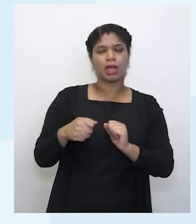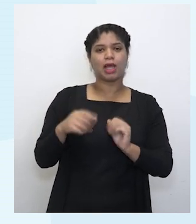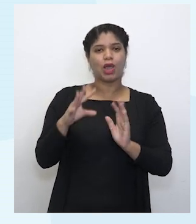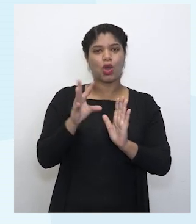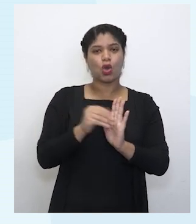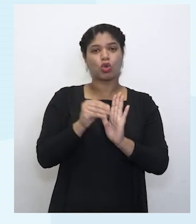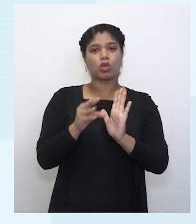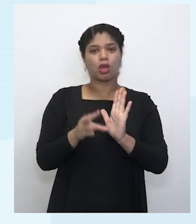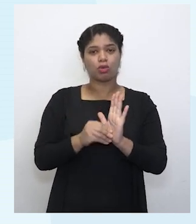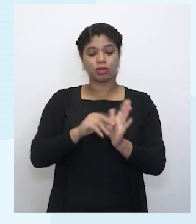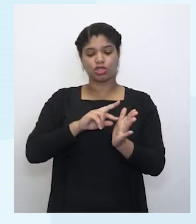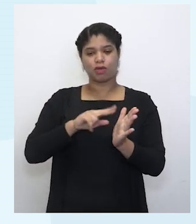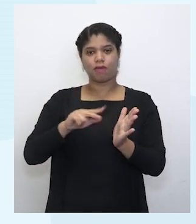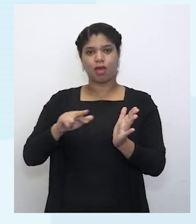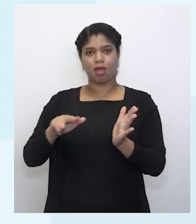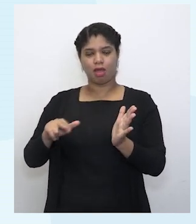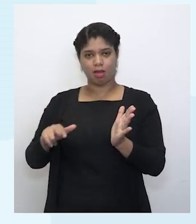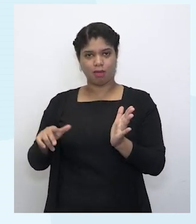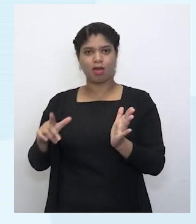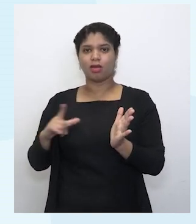assim, de